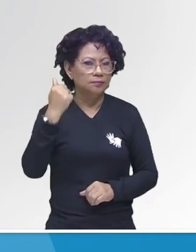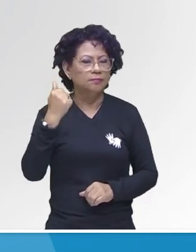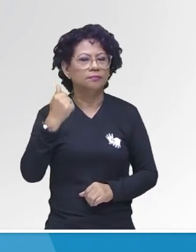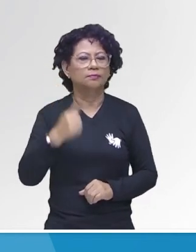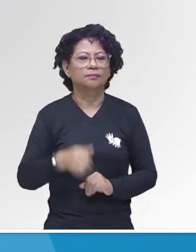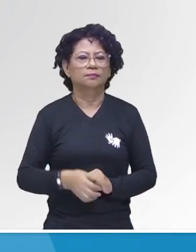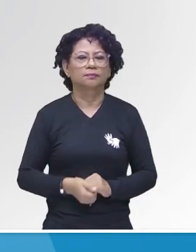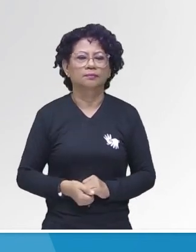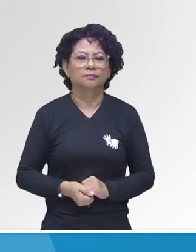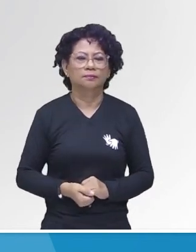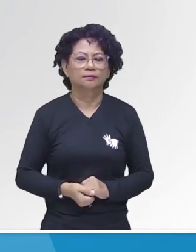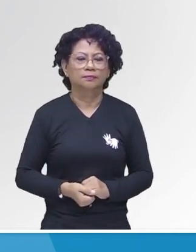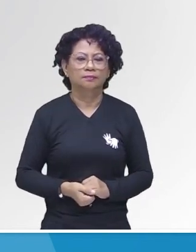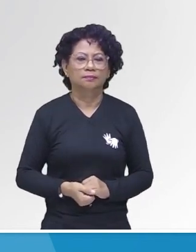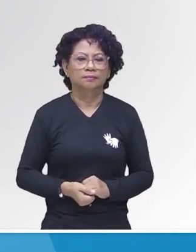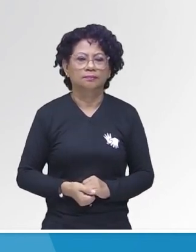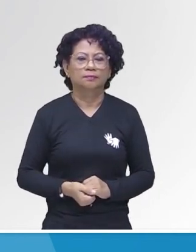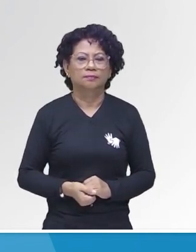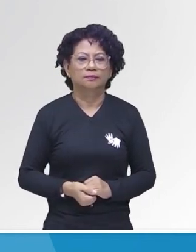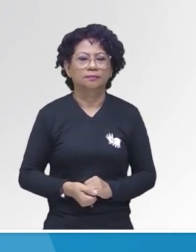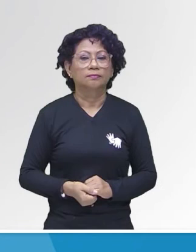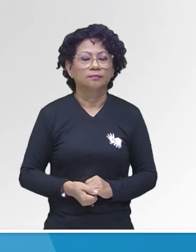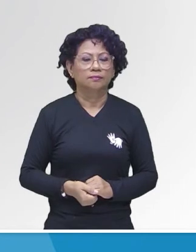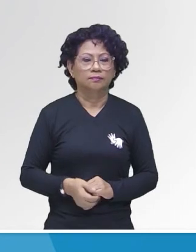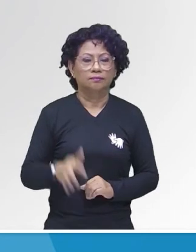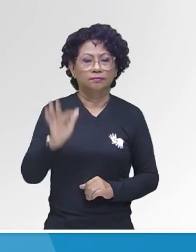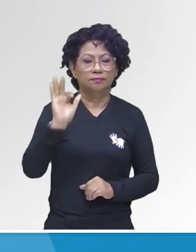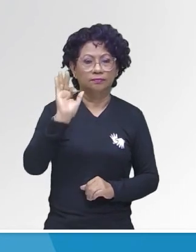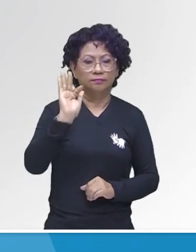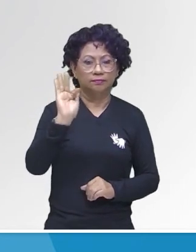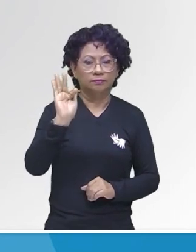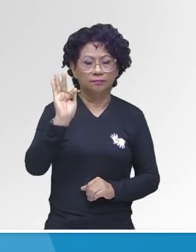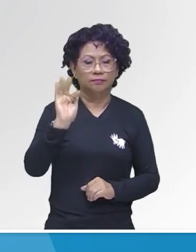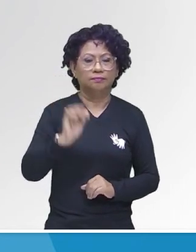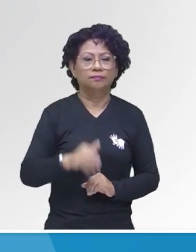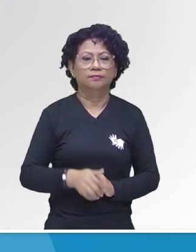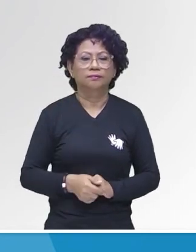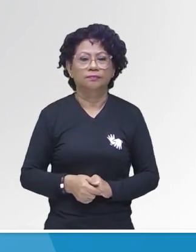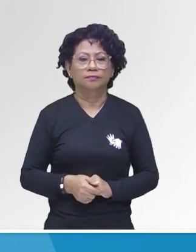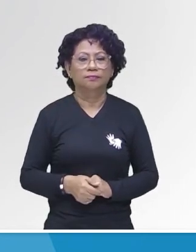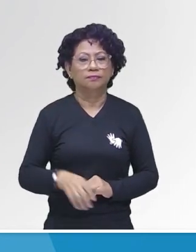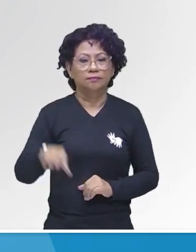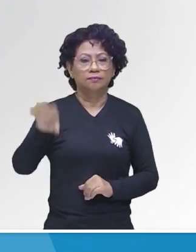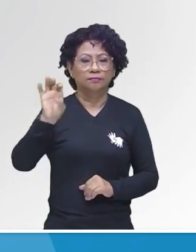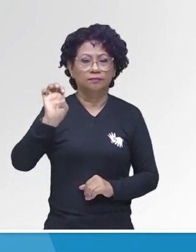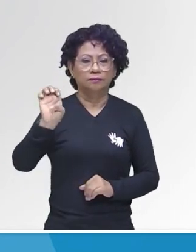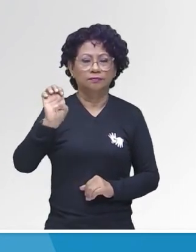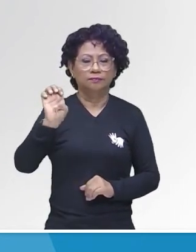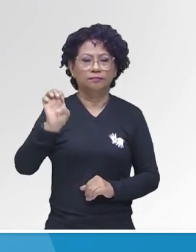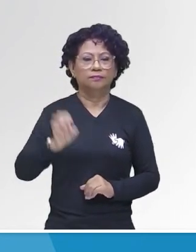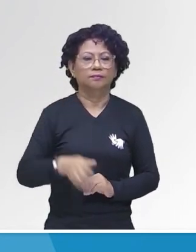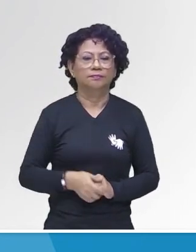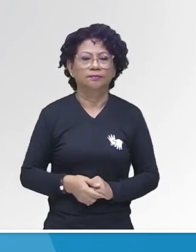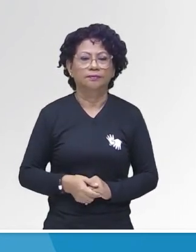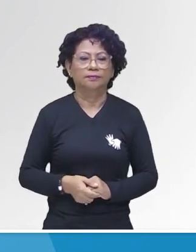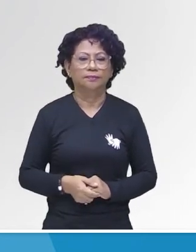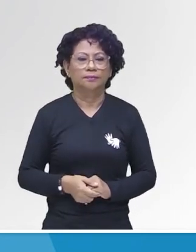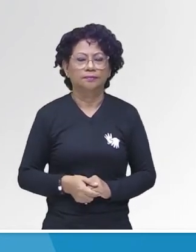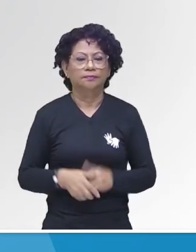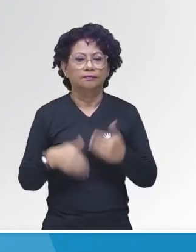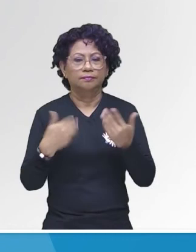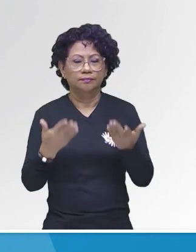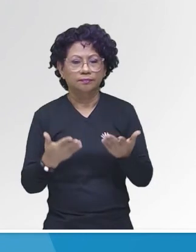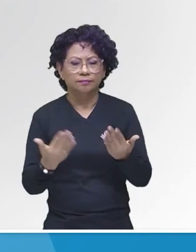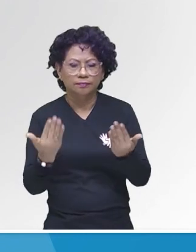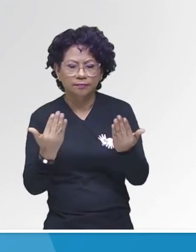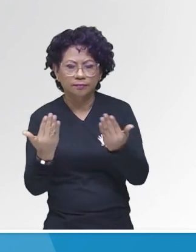né? O ponto F está aqui nesse outro vértice. E o E está aqui nesse outro vértice. Então, nós